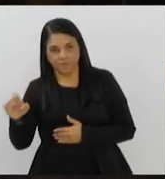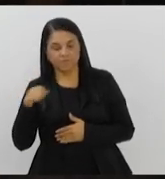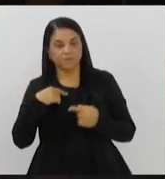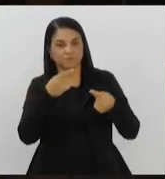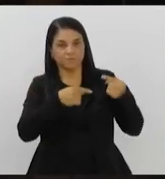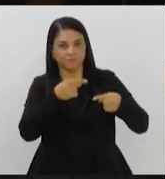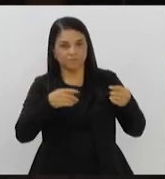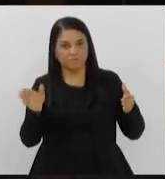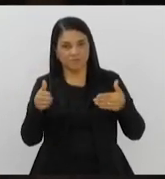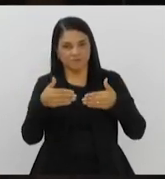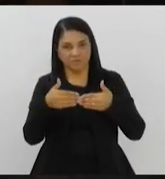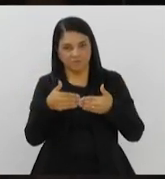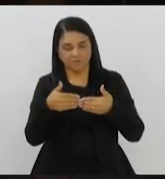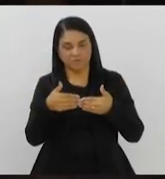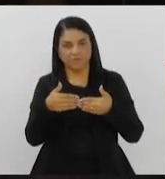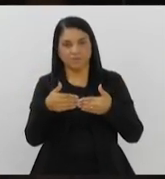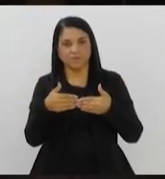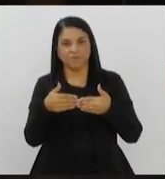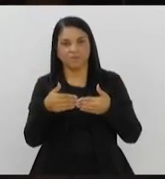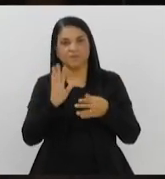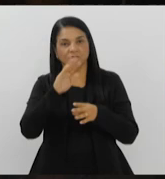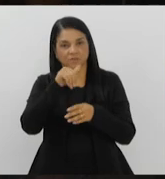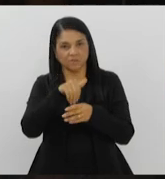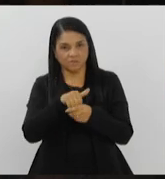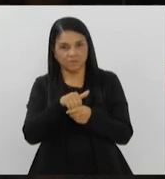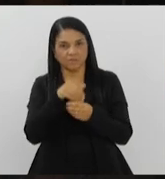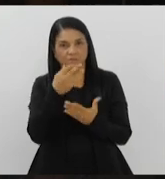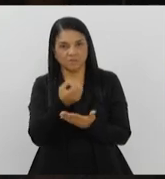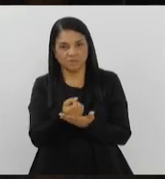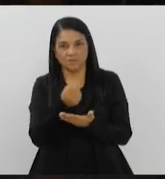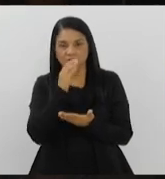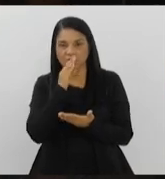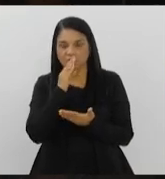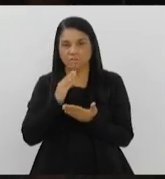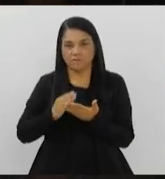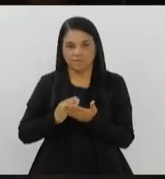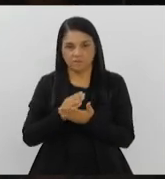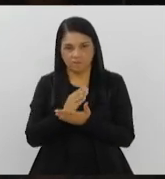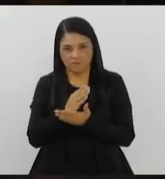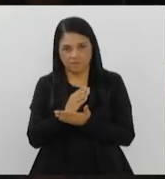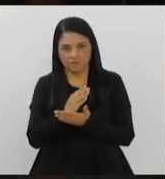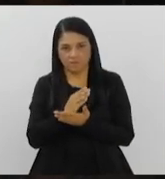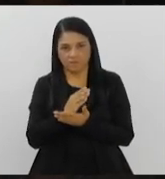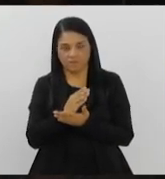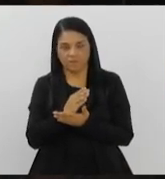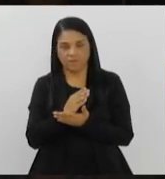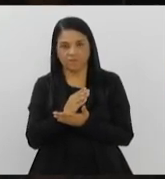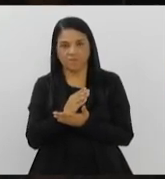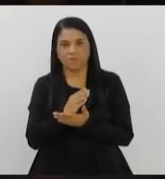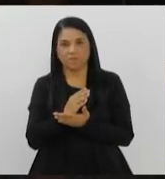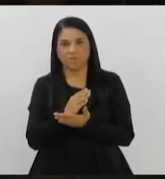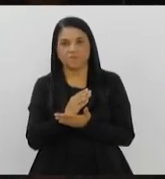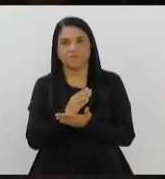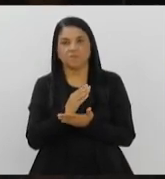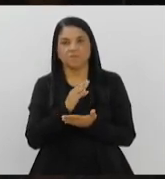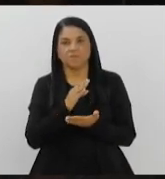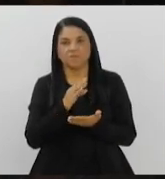queira discutir, encerrada a discussão. Em votação, os senhores que aprovam permaneçam como estão. Aprovado, vai